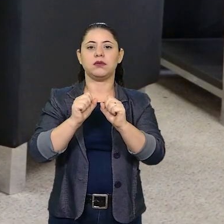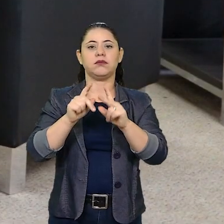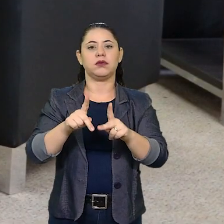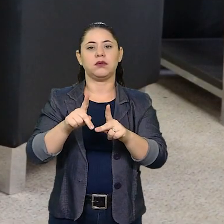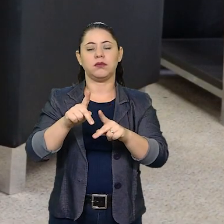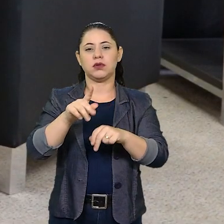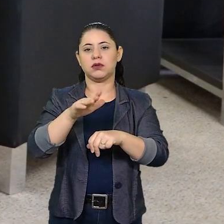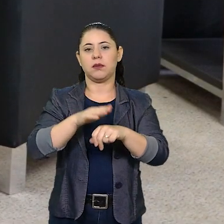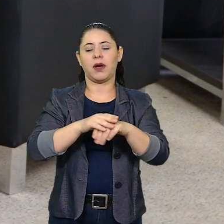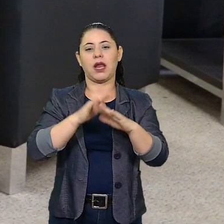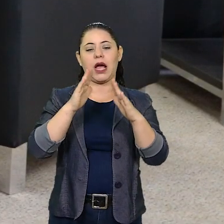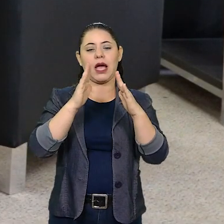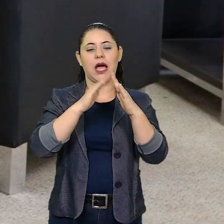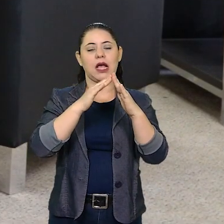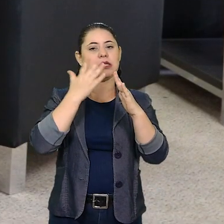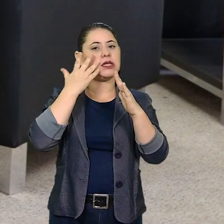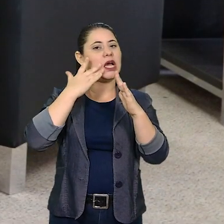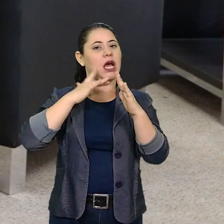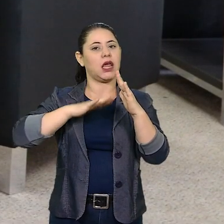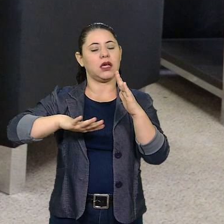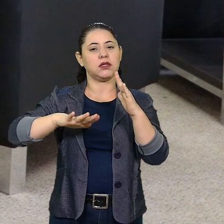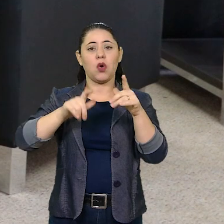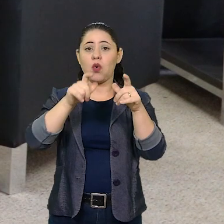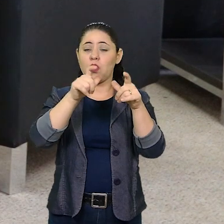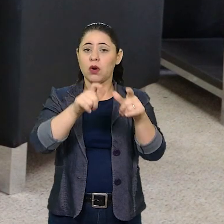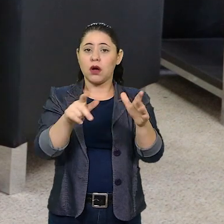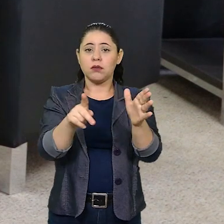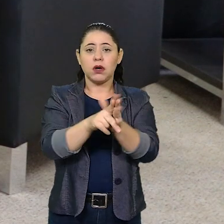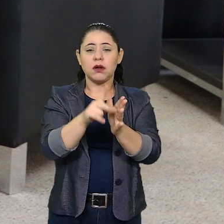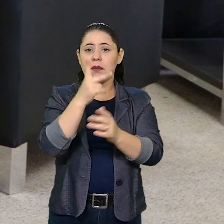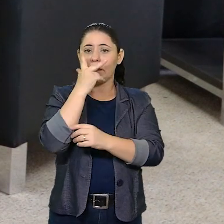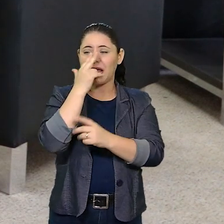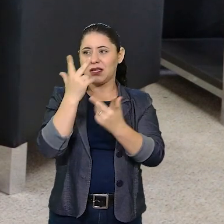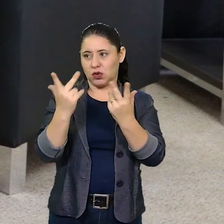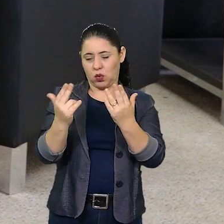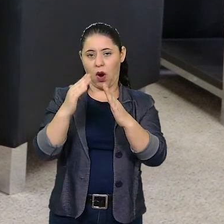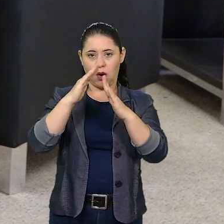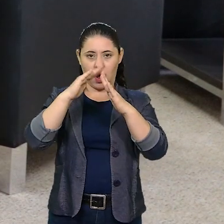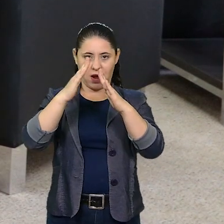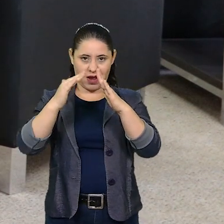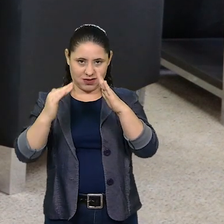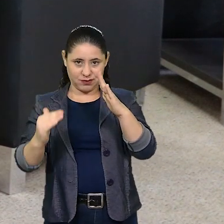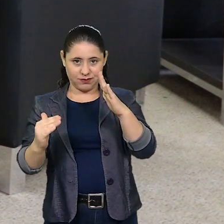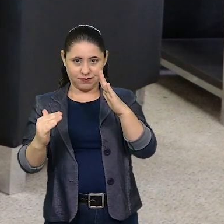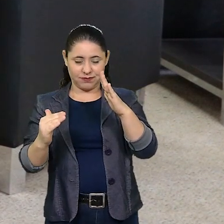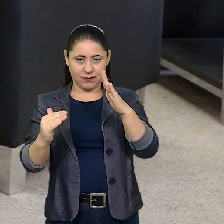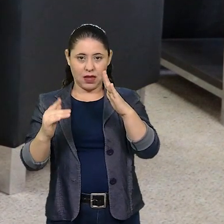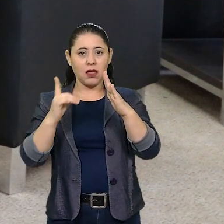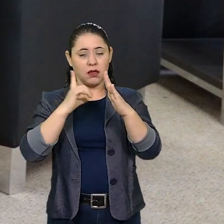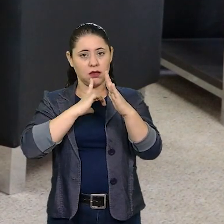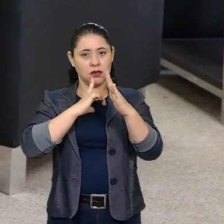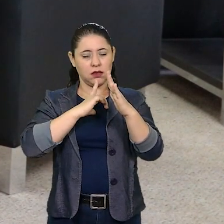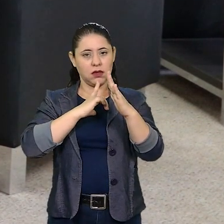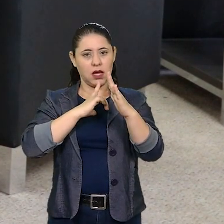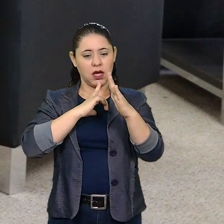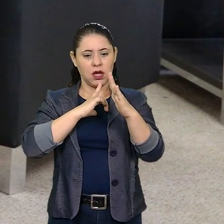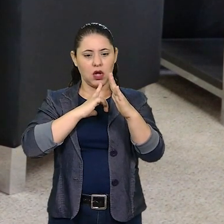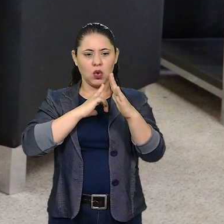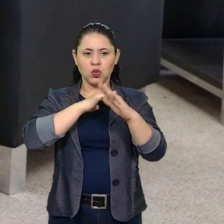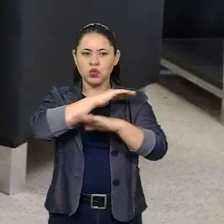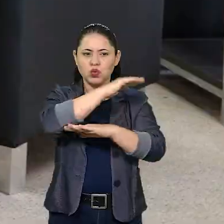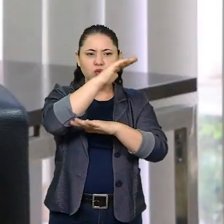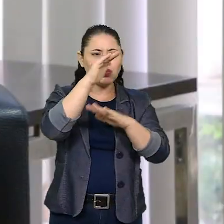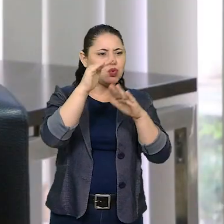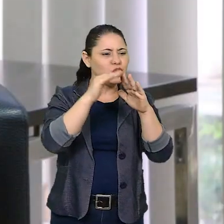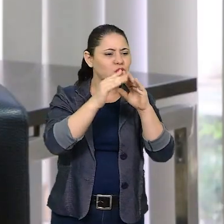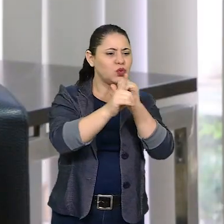o Poder Público tem chamado de Casa da Criança, que é um local semelhante à Casa da Mulher, em que existe todo